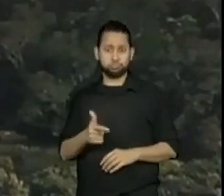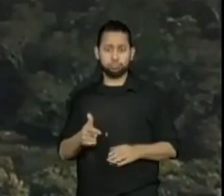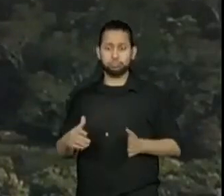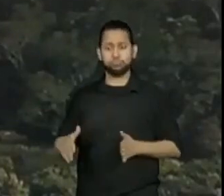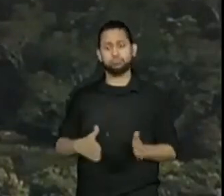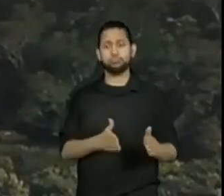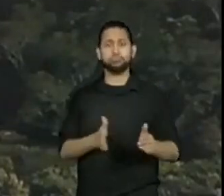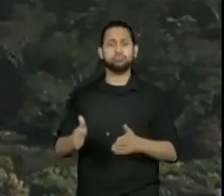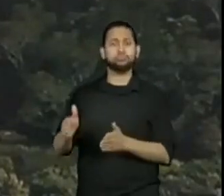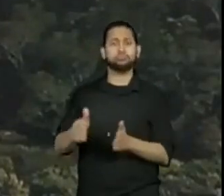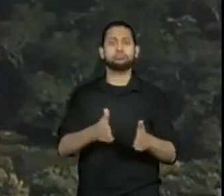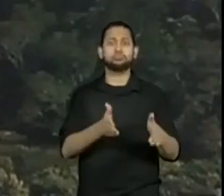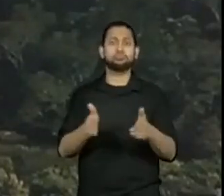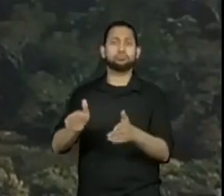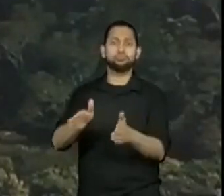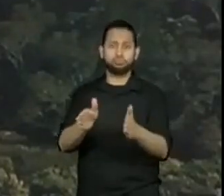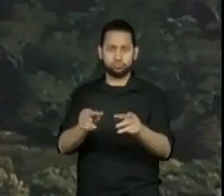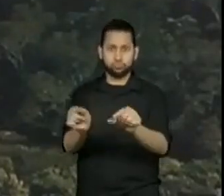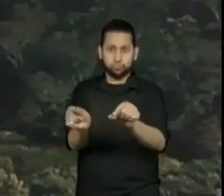Exatamente.